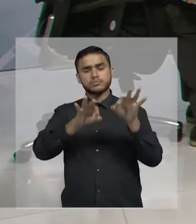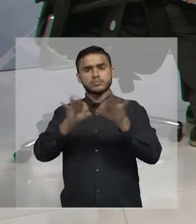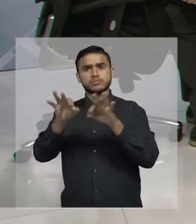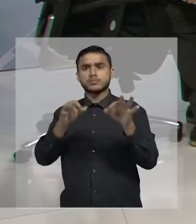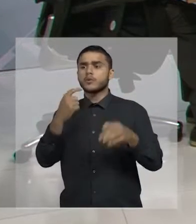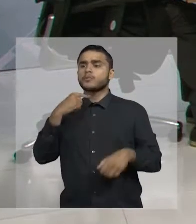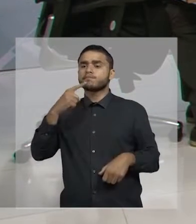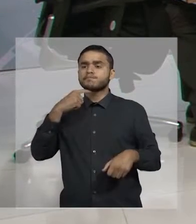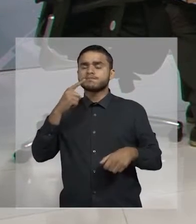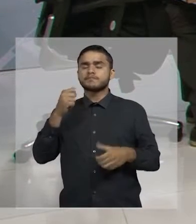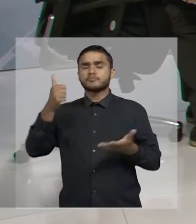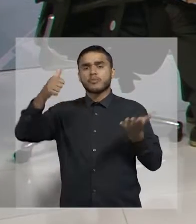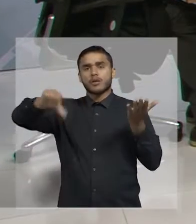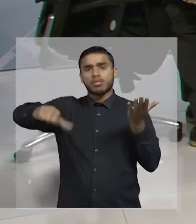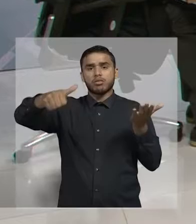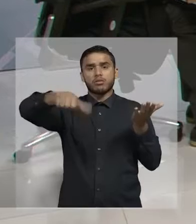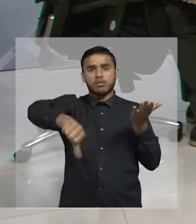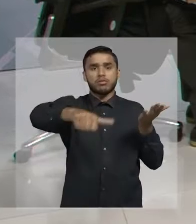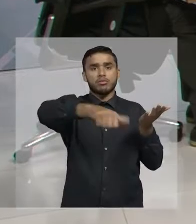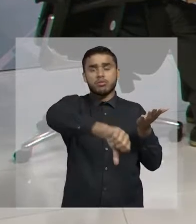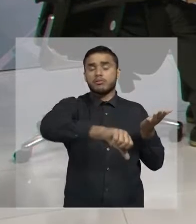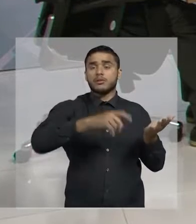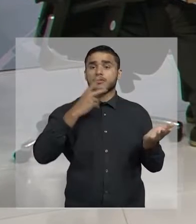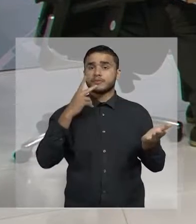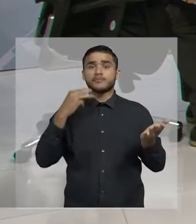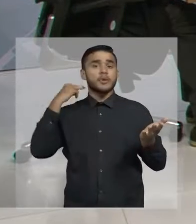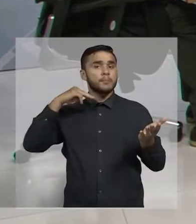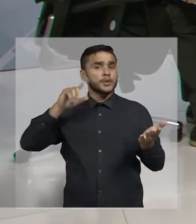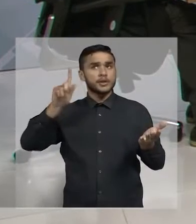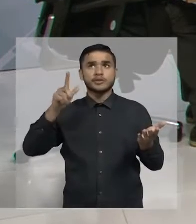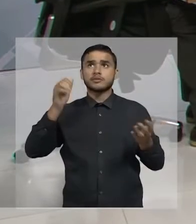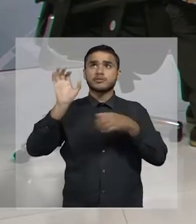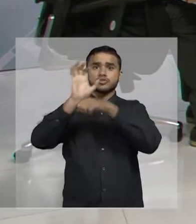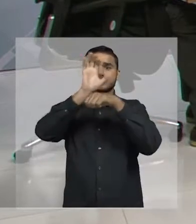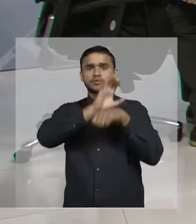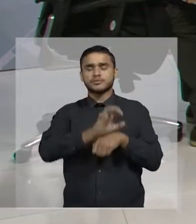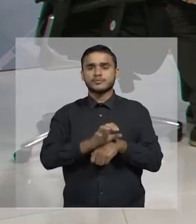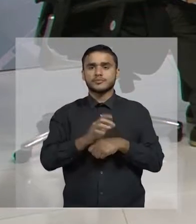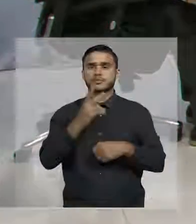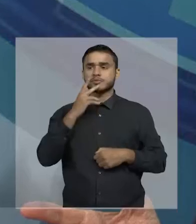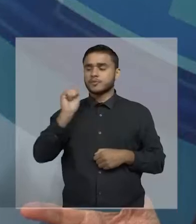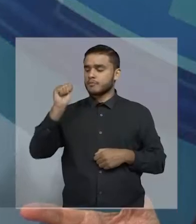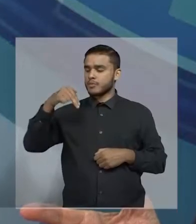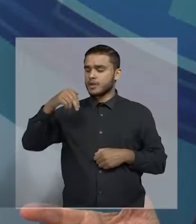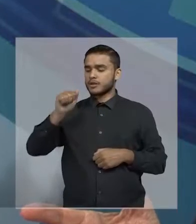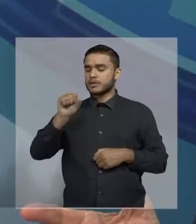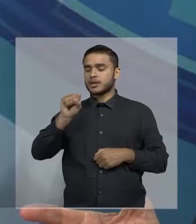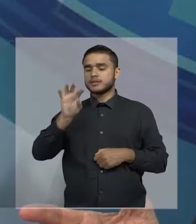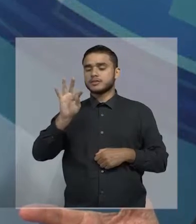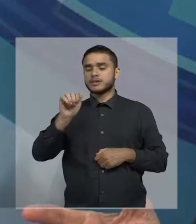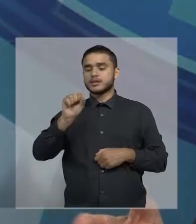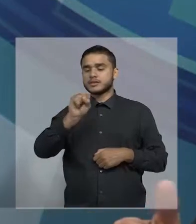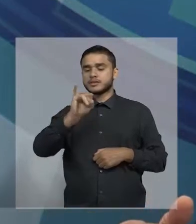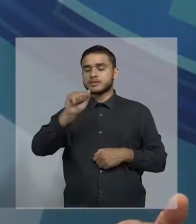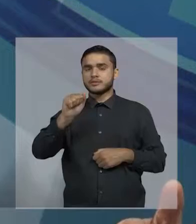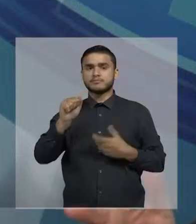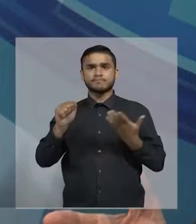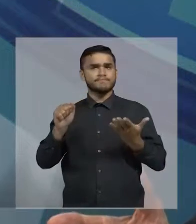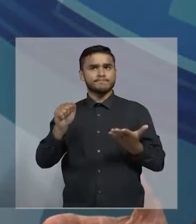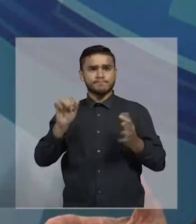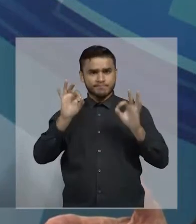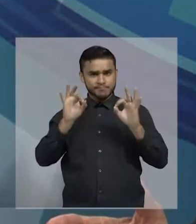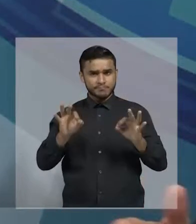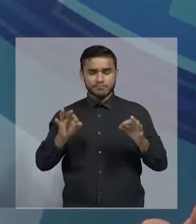também foi lembrado aqui há pouco tempo, em Minas, o senador Anastasia não é um nome novo. Né? Em